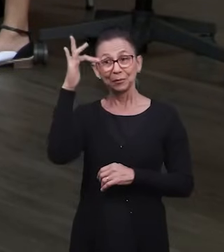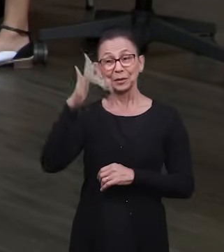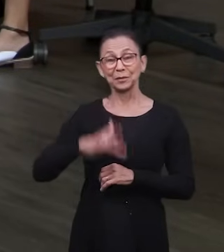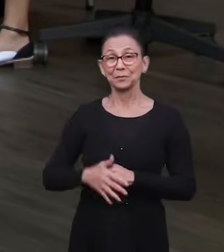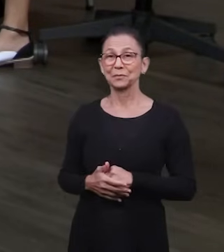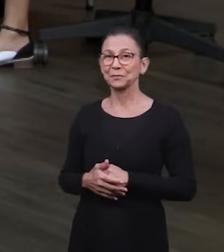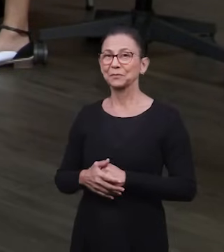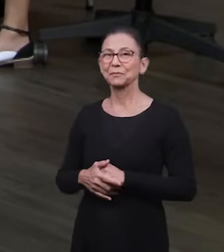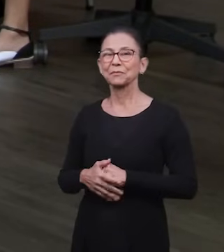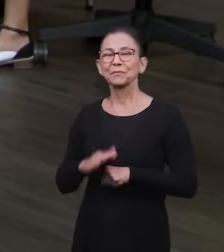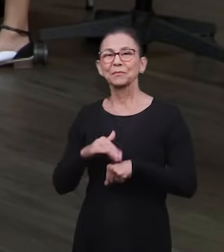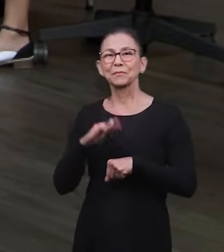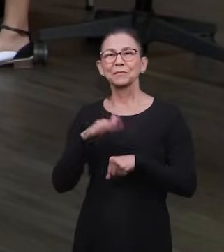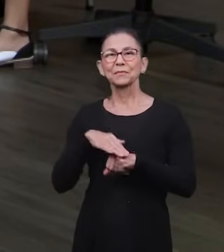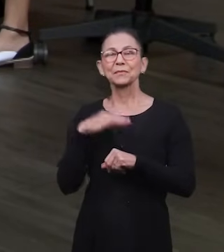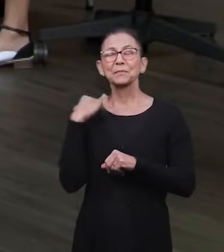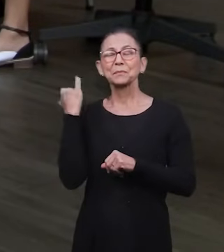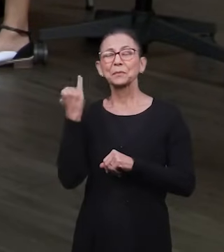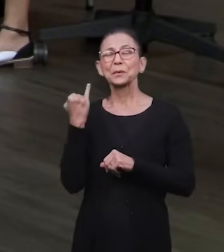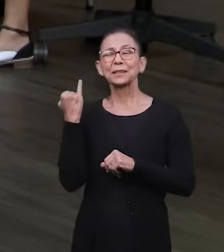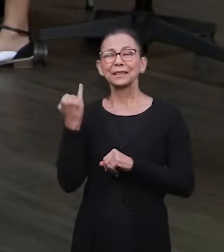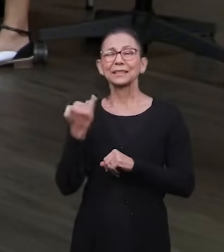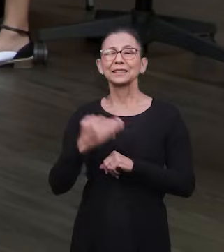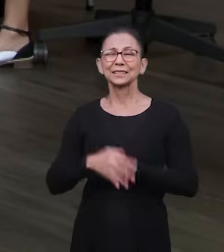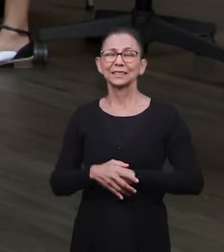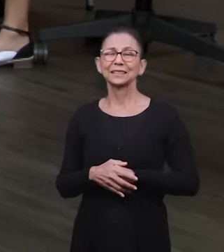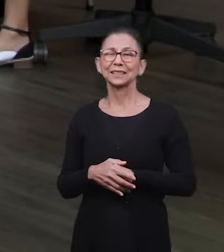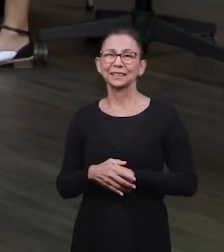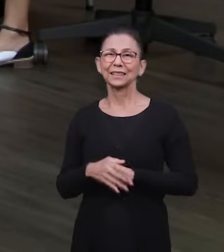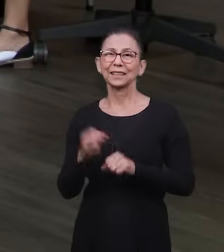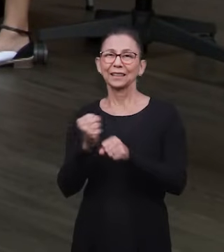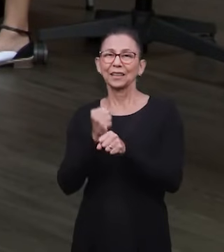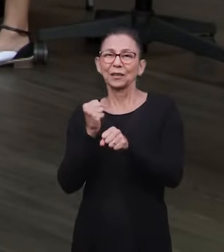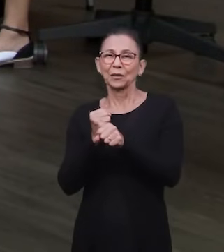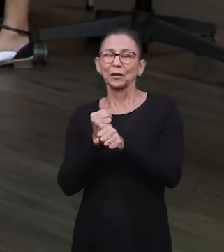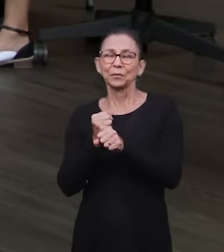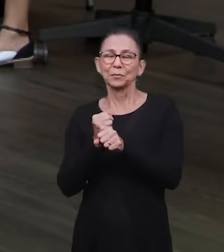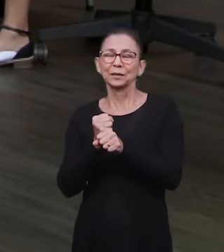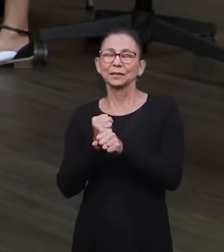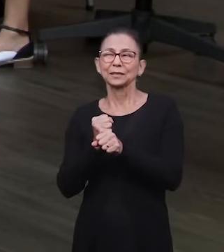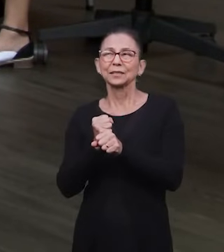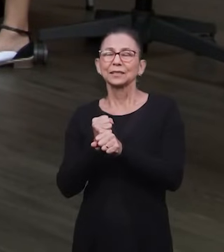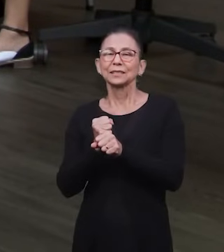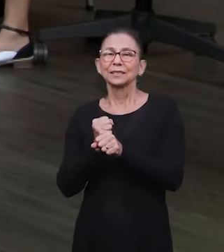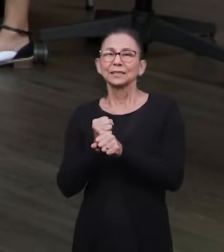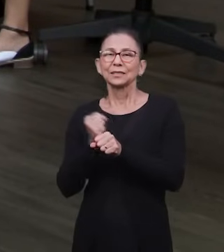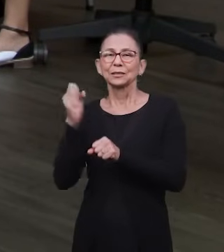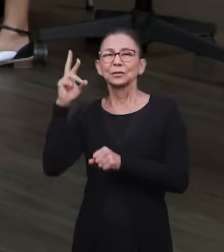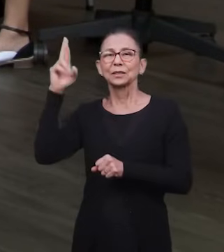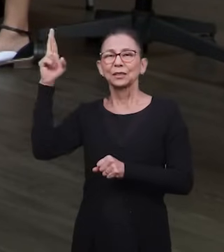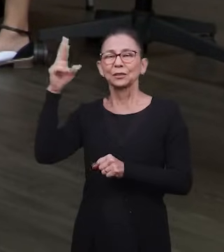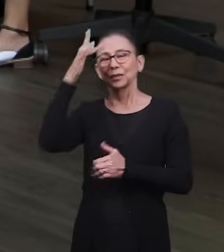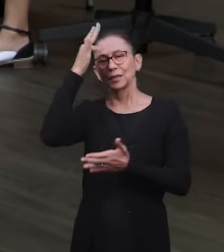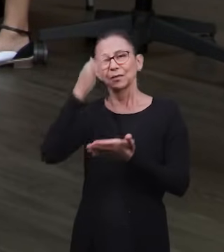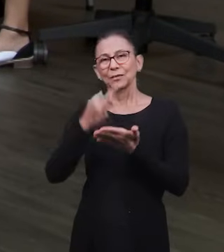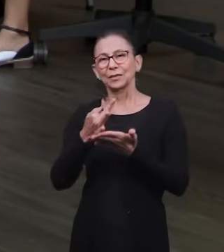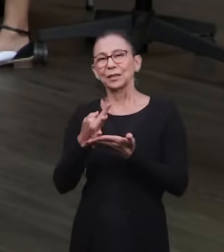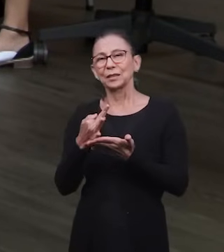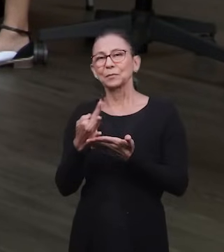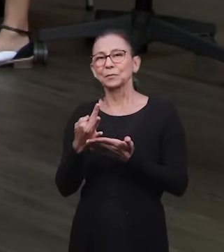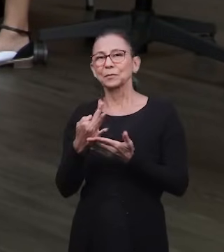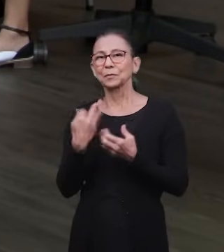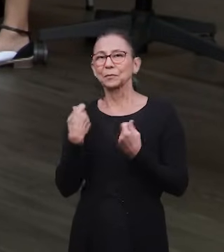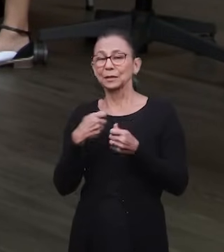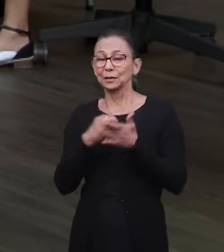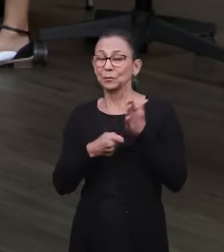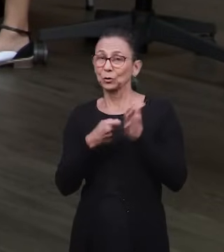que a gente tem de mais precioso e a gente vê que a gente tem que cuidar muito bem, né? Que é a obra do Senhor na nossa vida, que é a nossa fé. Então,